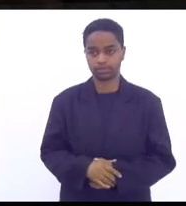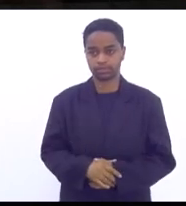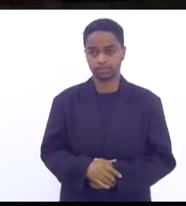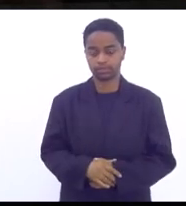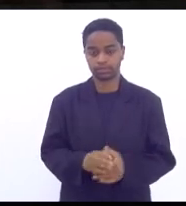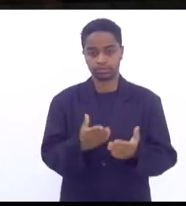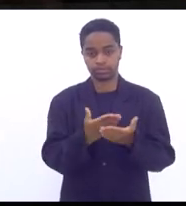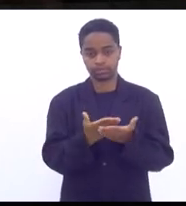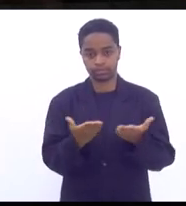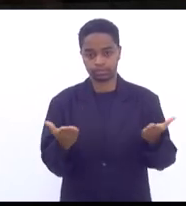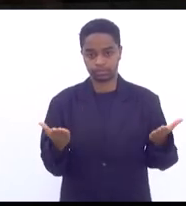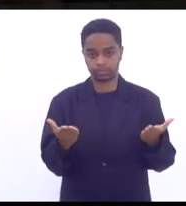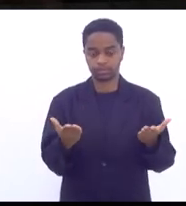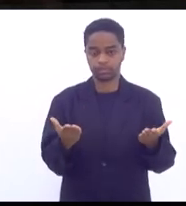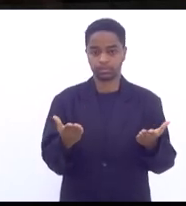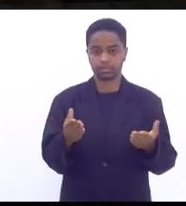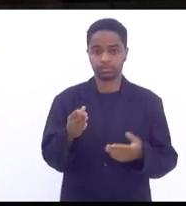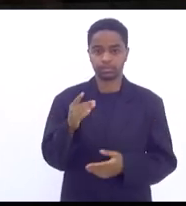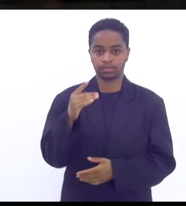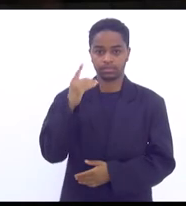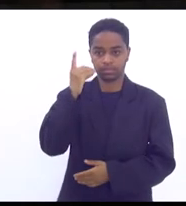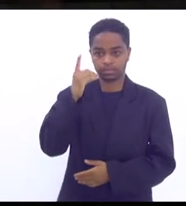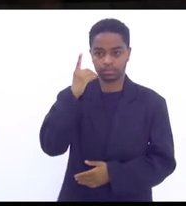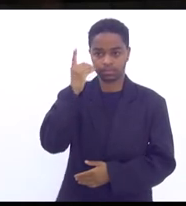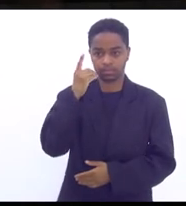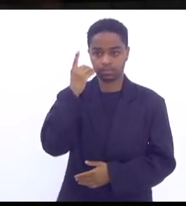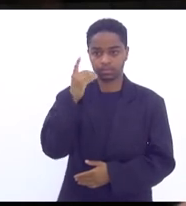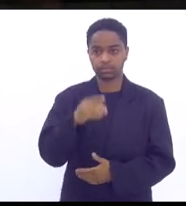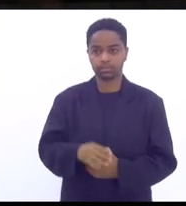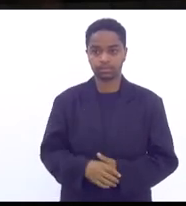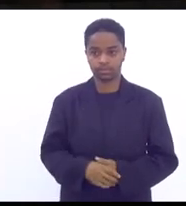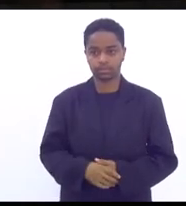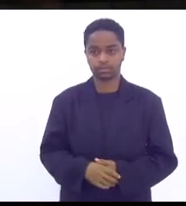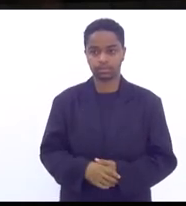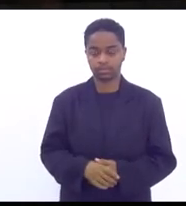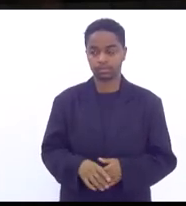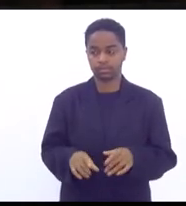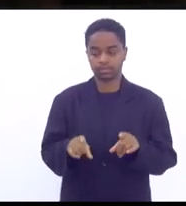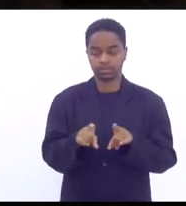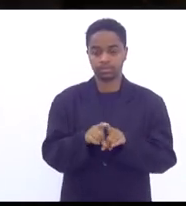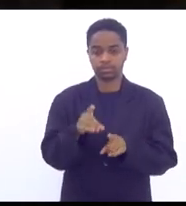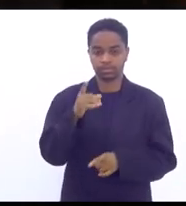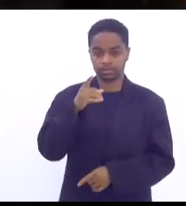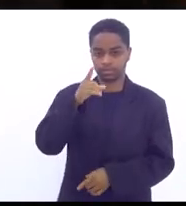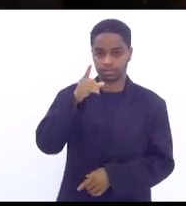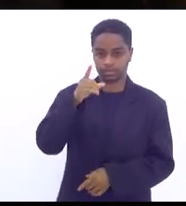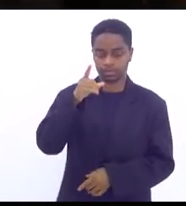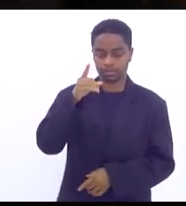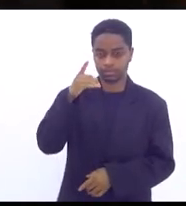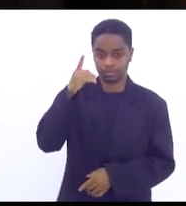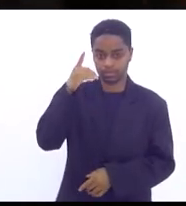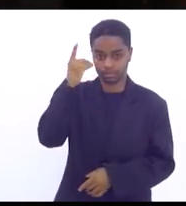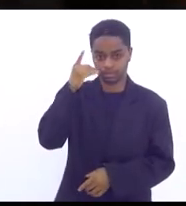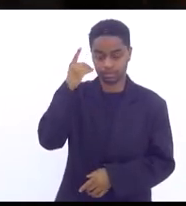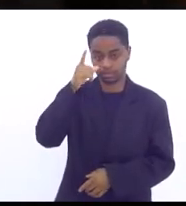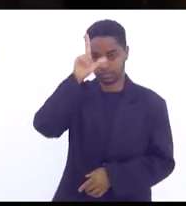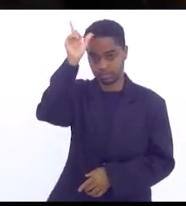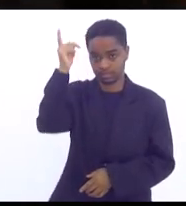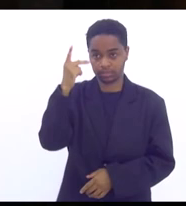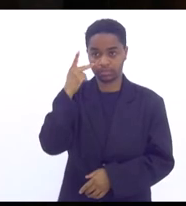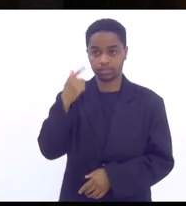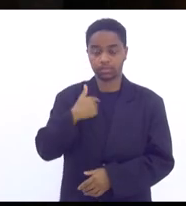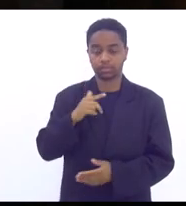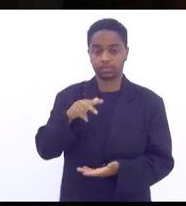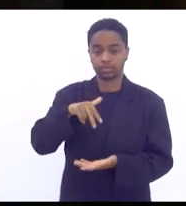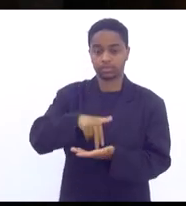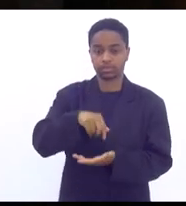senhores, senhoras parlamentares, professor Luiz Paulo Corrêa da Rocha, eu venho a essa tribuna mais